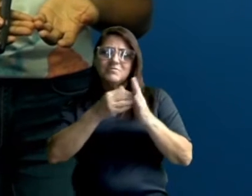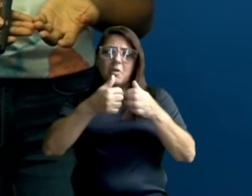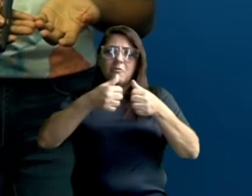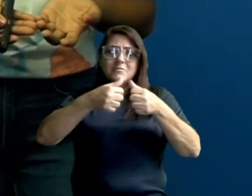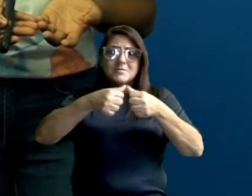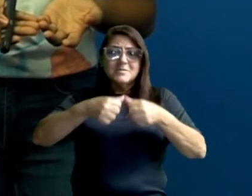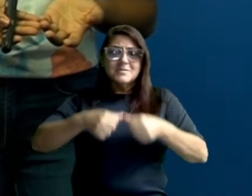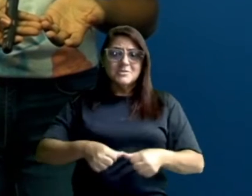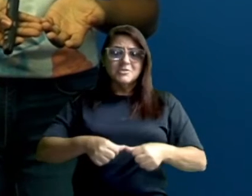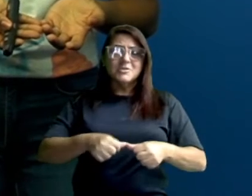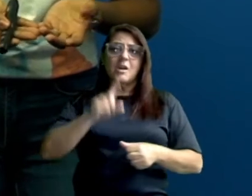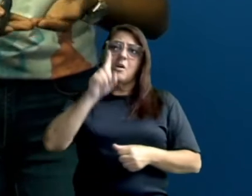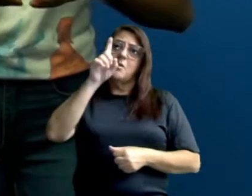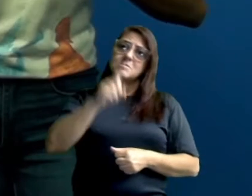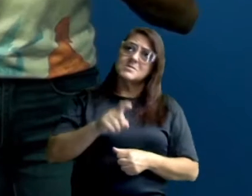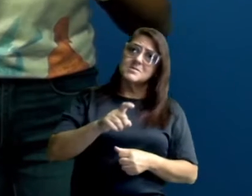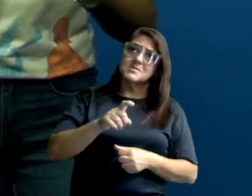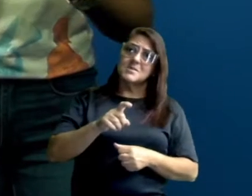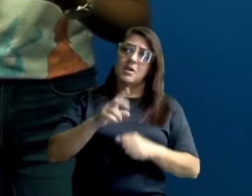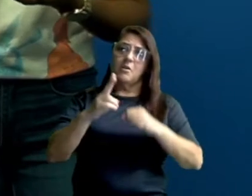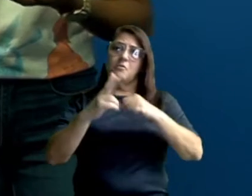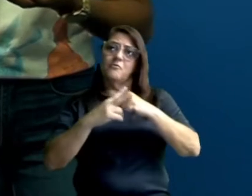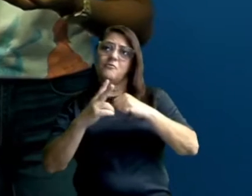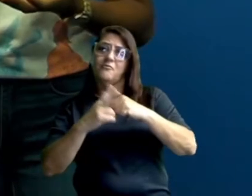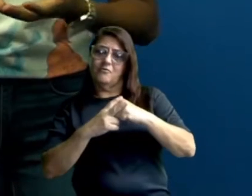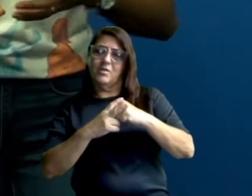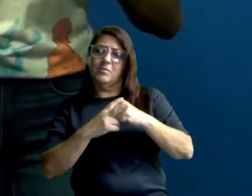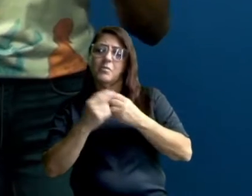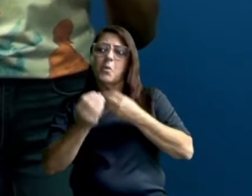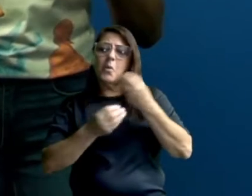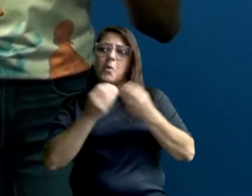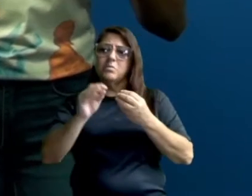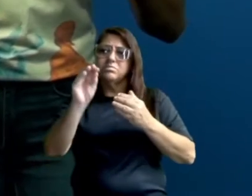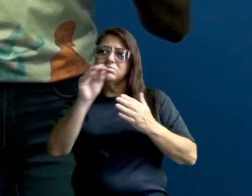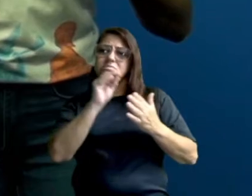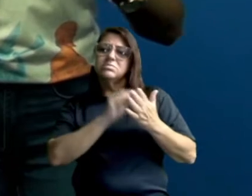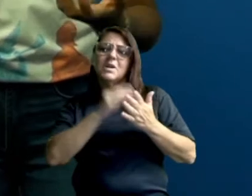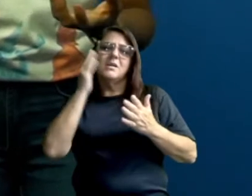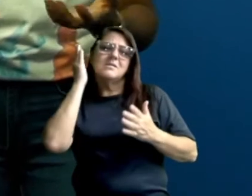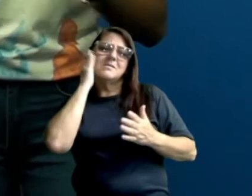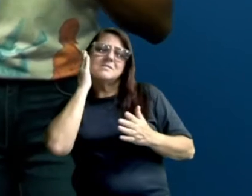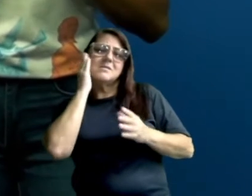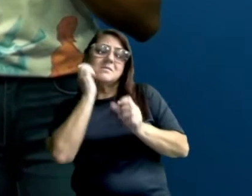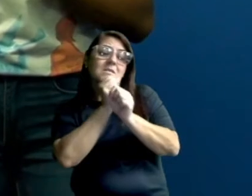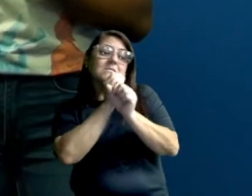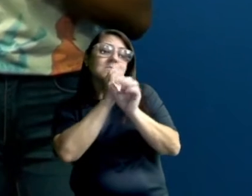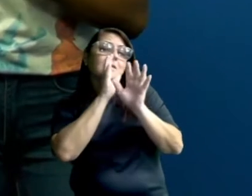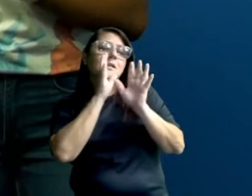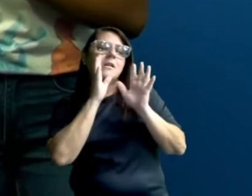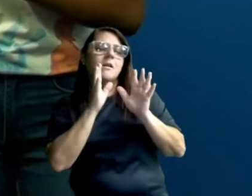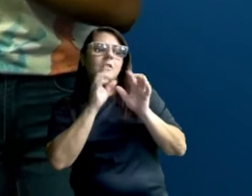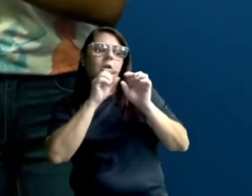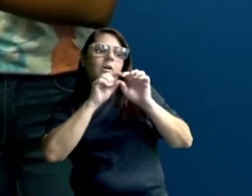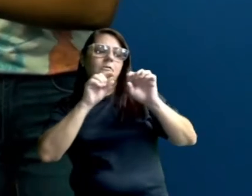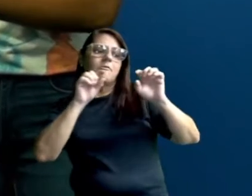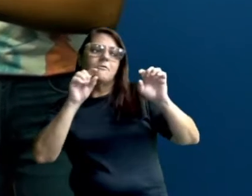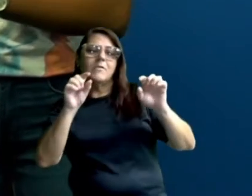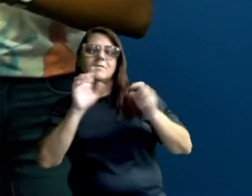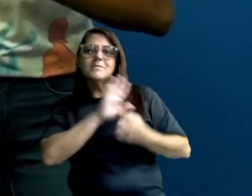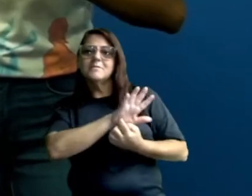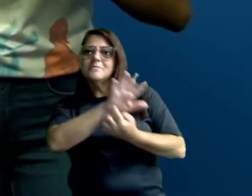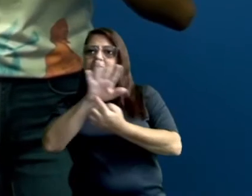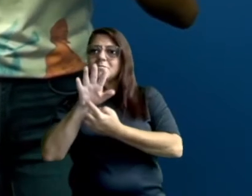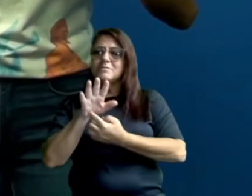eu vou empregá-lo na forma de estar. O que é que a gente faz nesse momento? A gente precisa entender o que é que a frase está